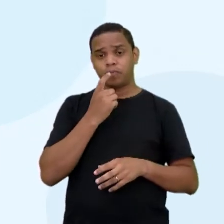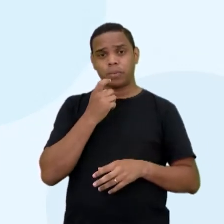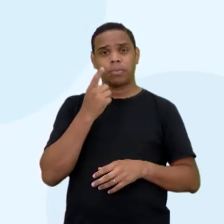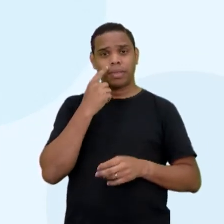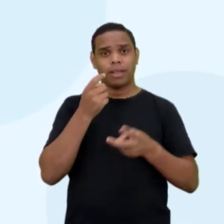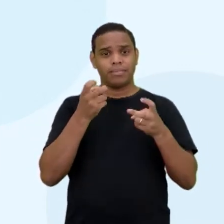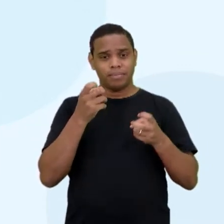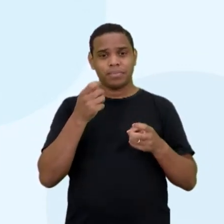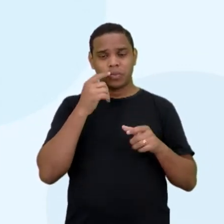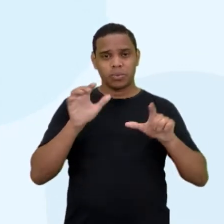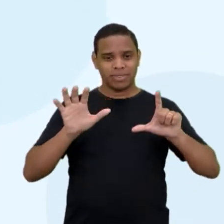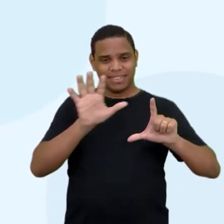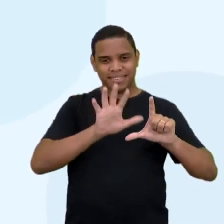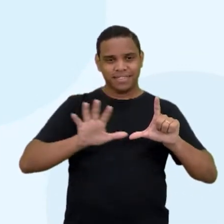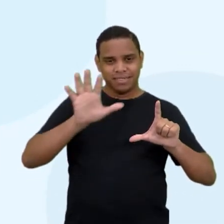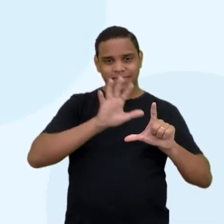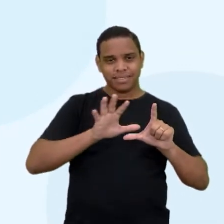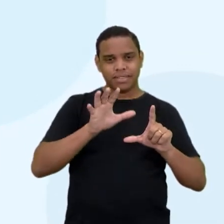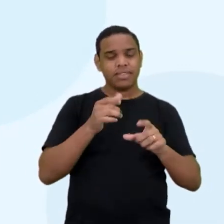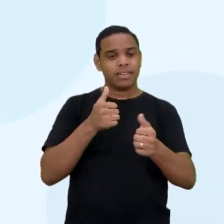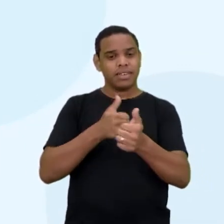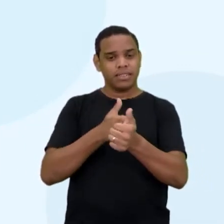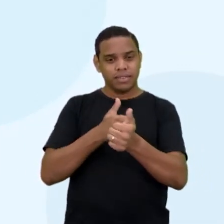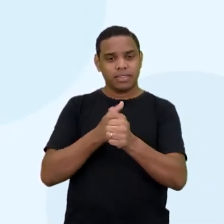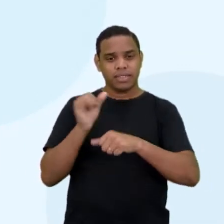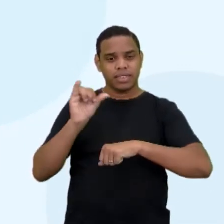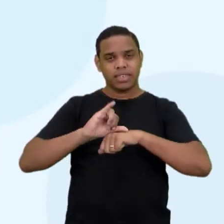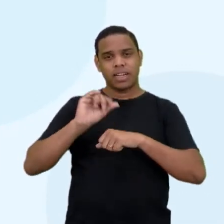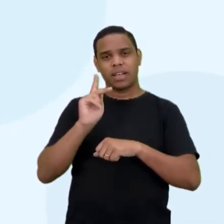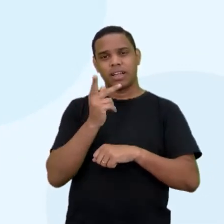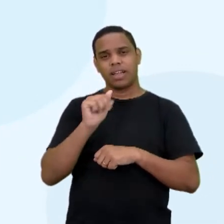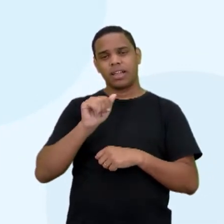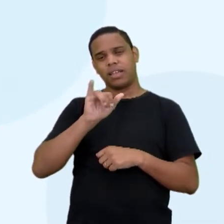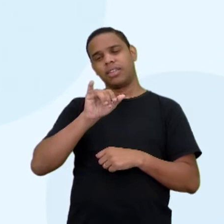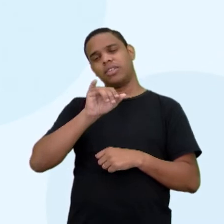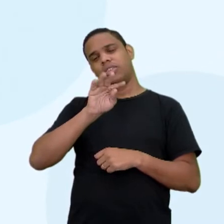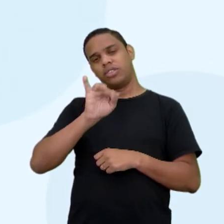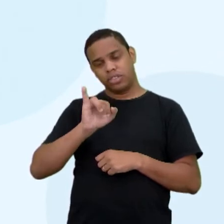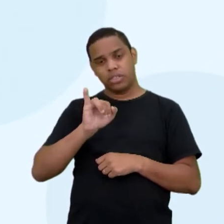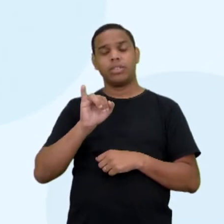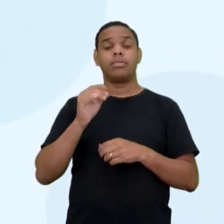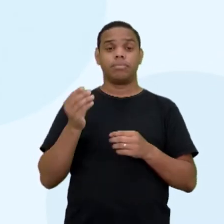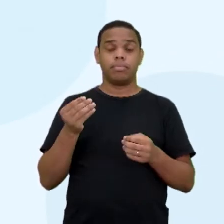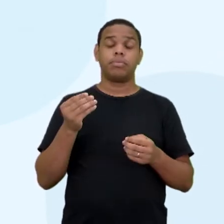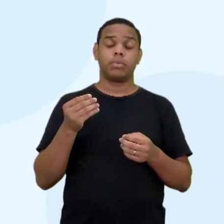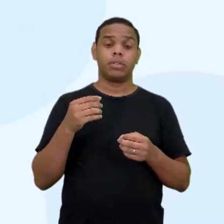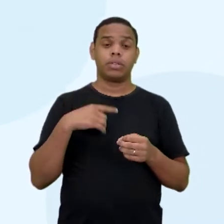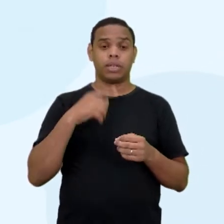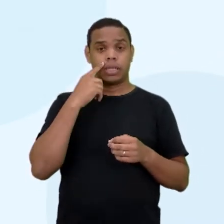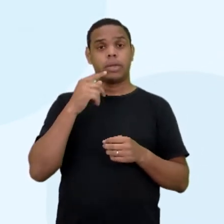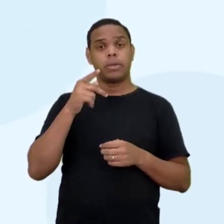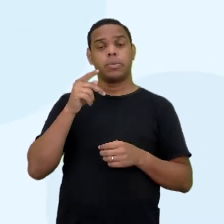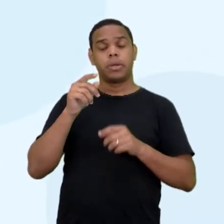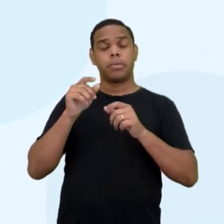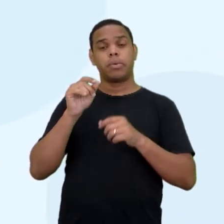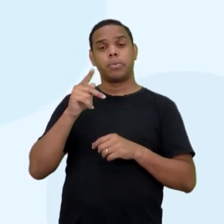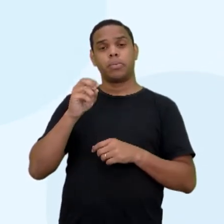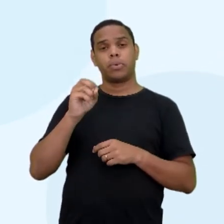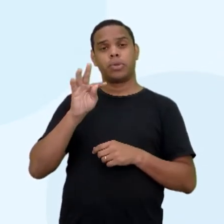no mapa do lado, está localizado aí a capital do Haiti, Porto do Príncipe, né? Então Porto Príncipe aí foi a